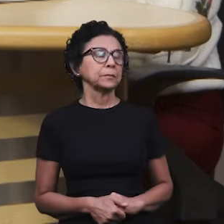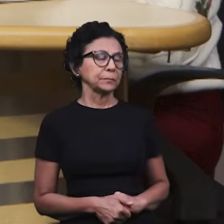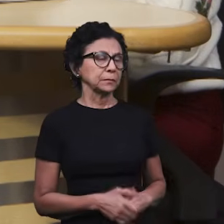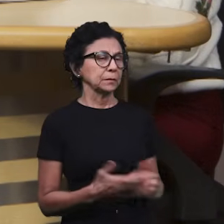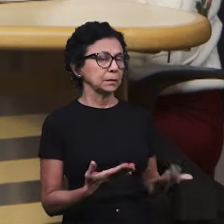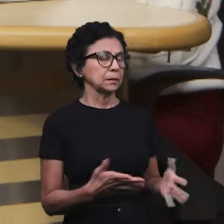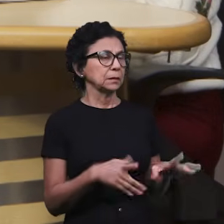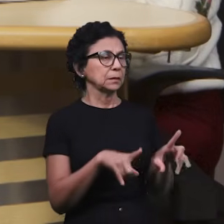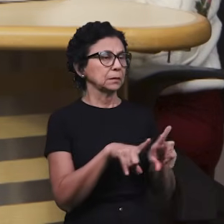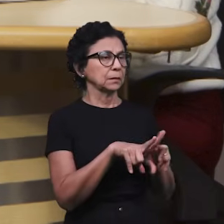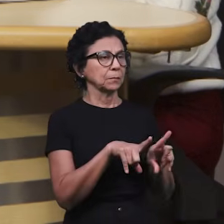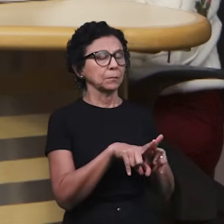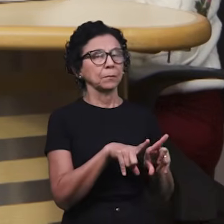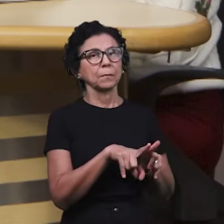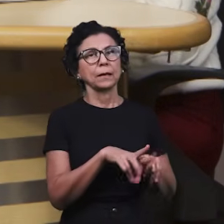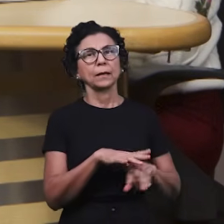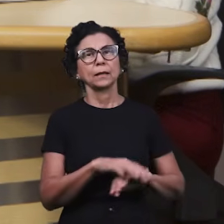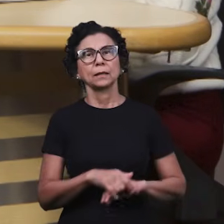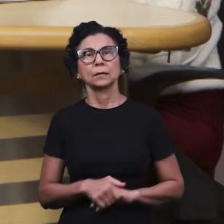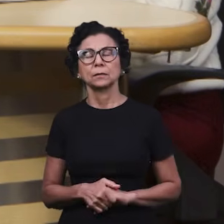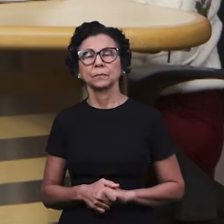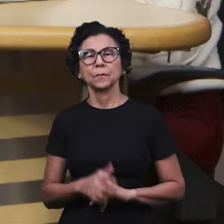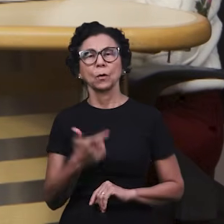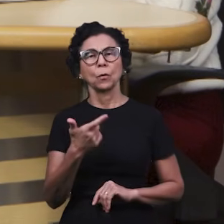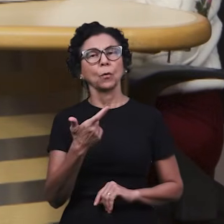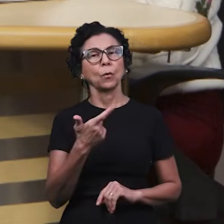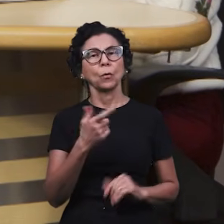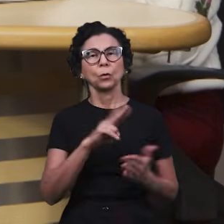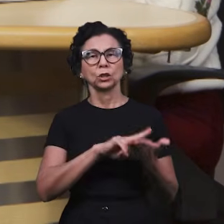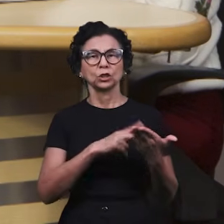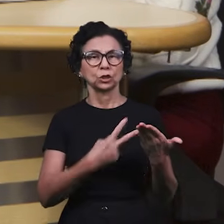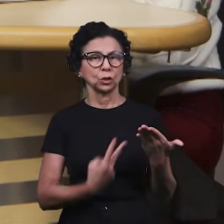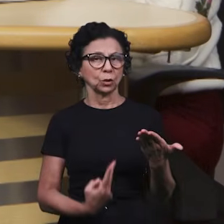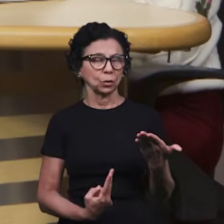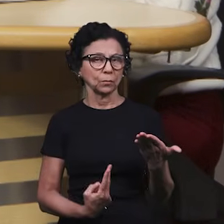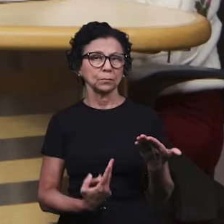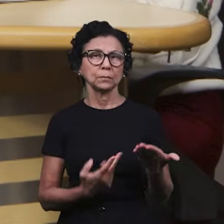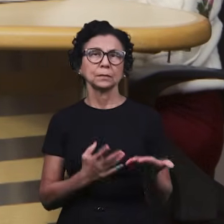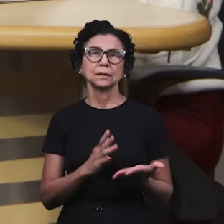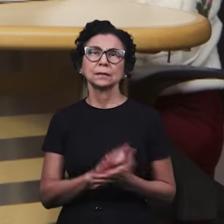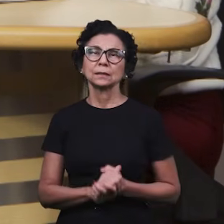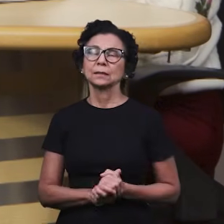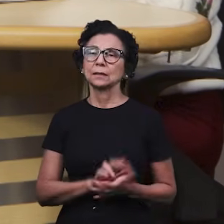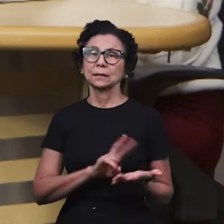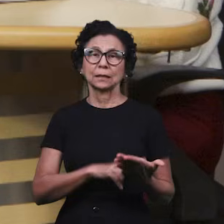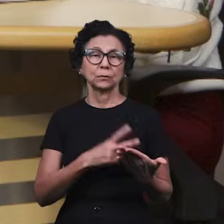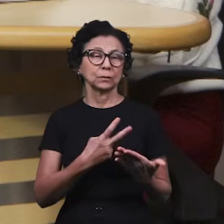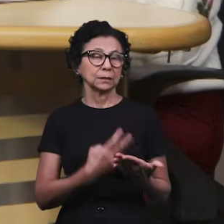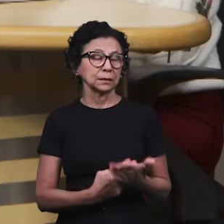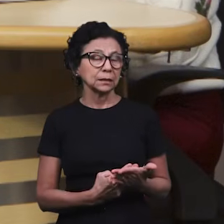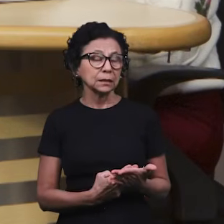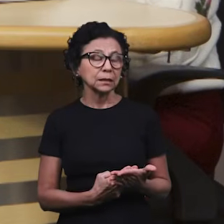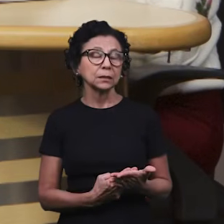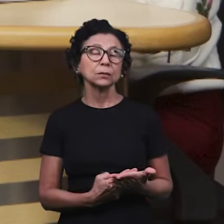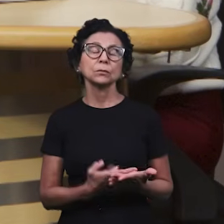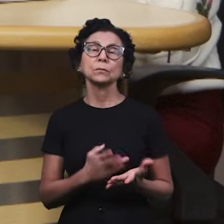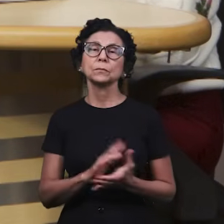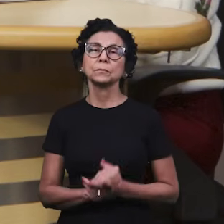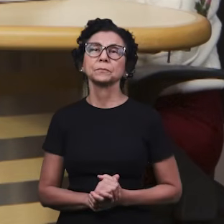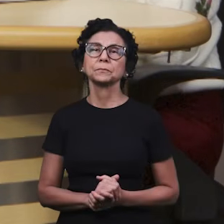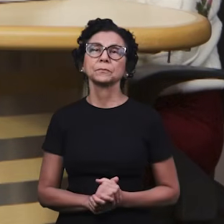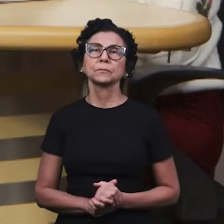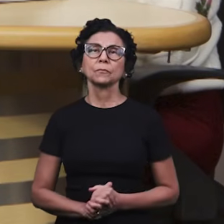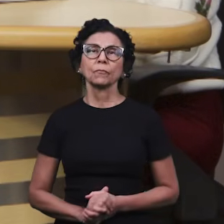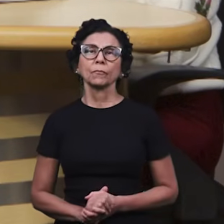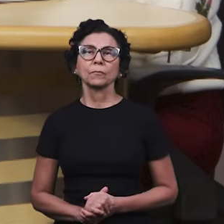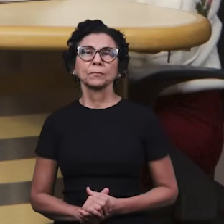no site, também é traduzido para outros idiomas. Isso não é de conhecimento de todos, né? Mas está